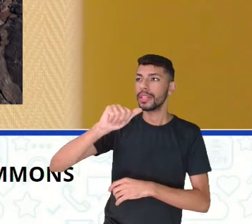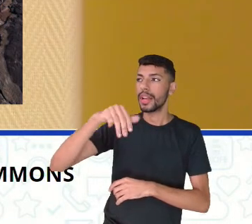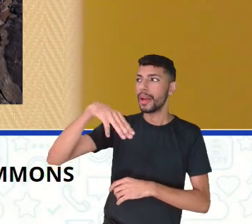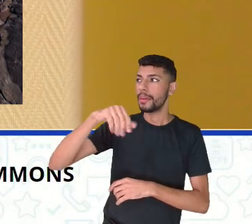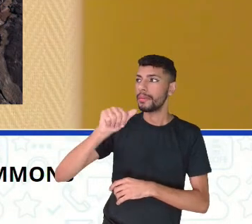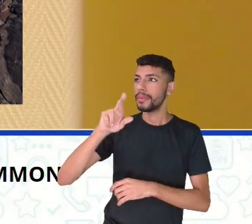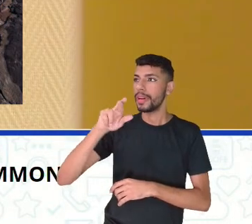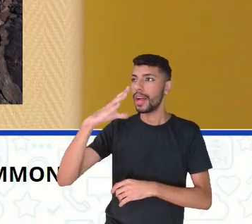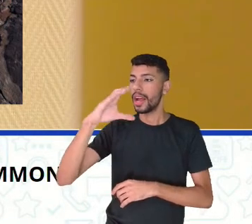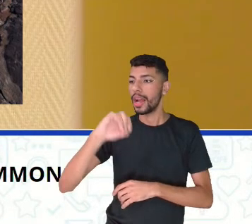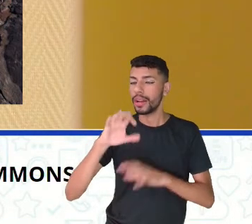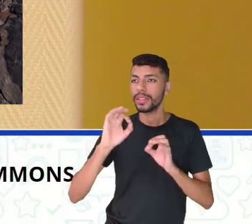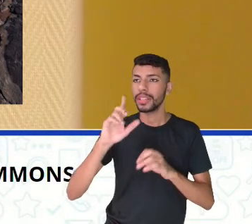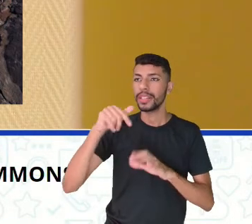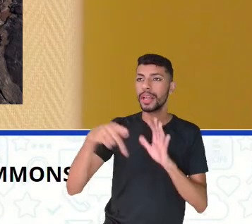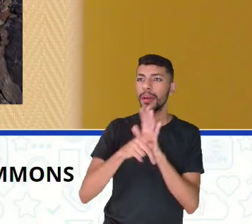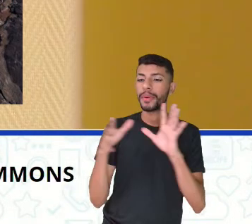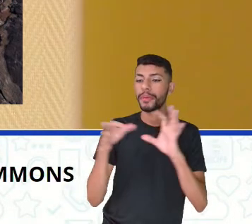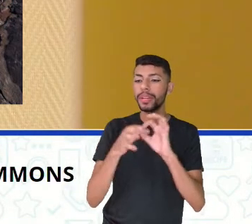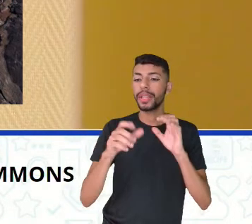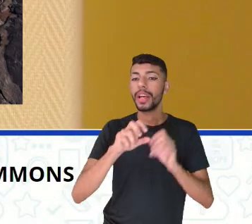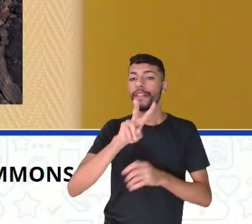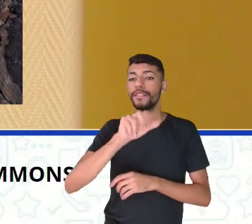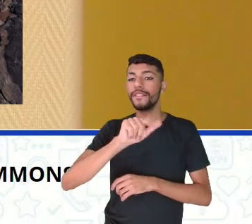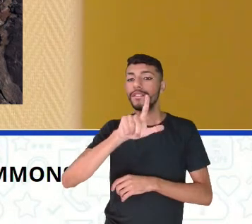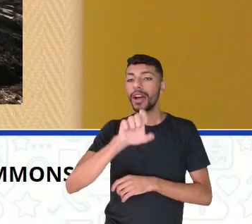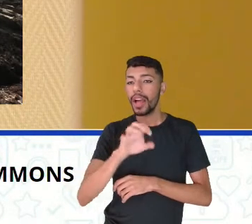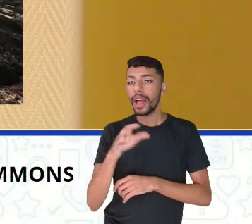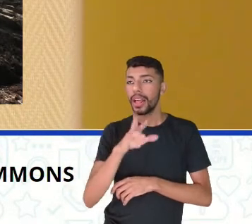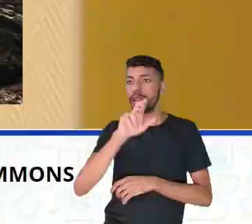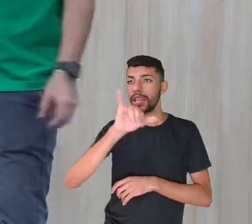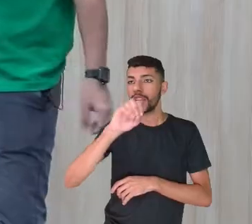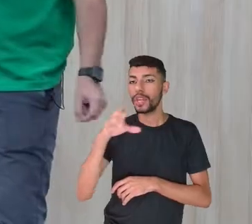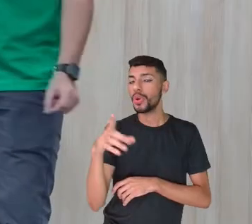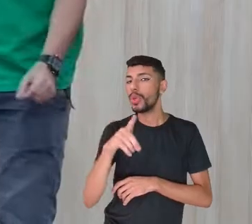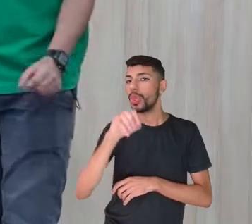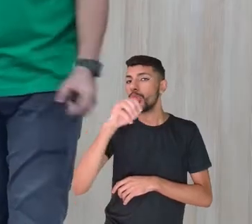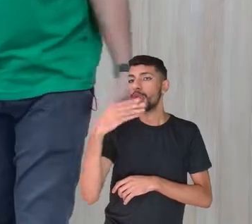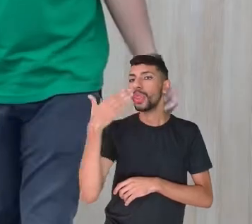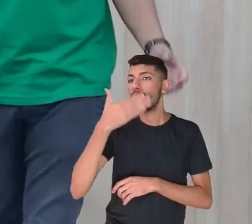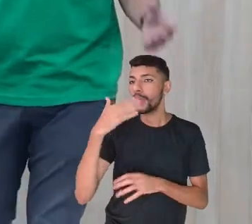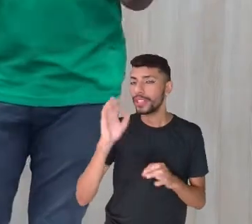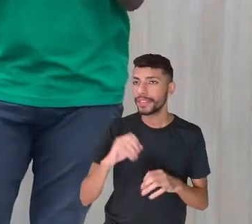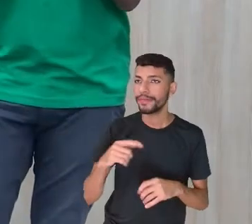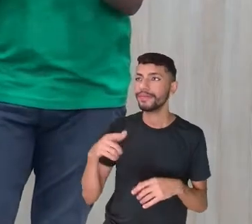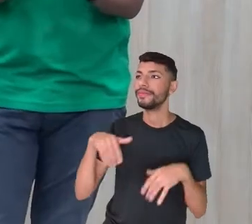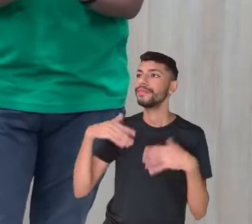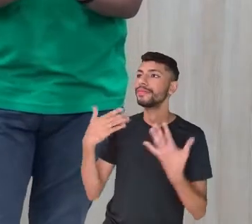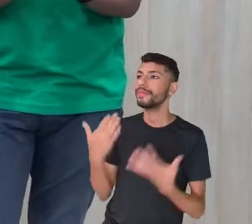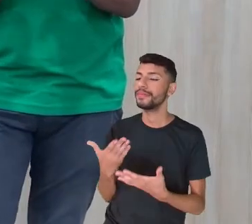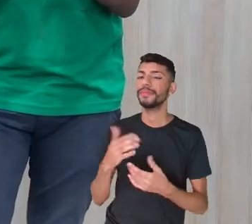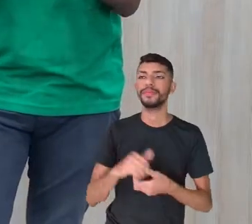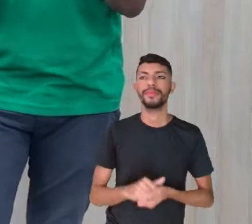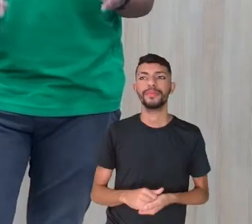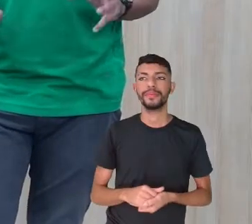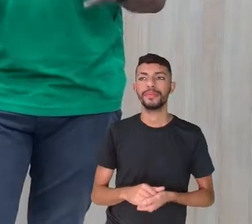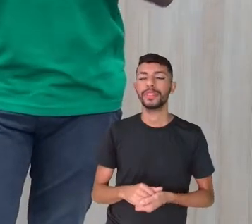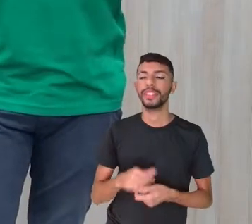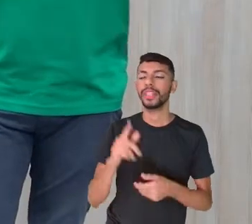que está relacionada ali a Vale do Rio Doce também. Então, a barragem onde eles guardam os rejeitos da